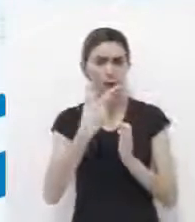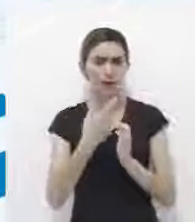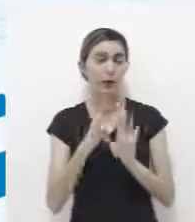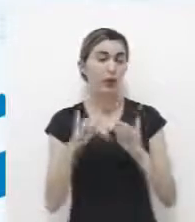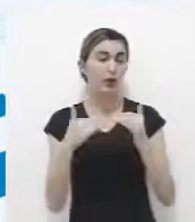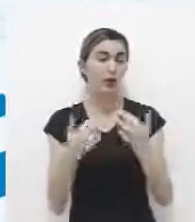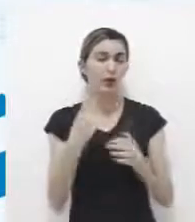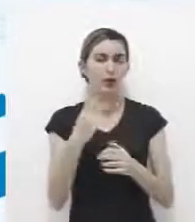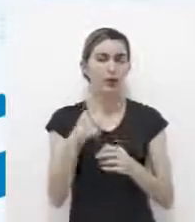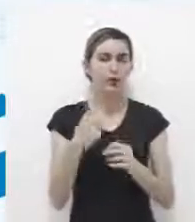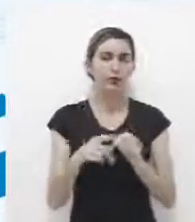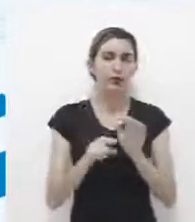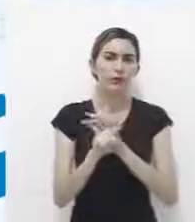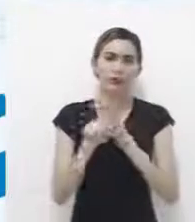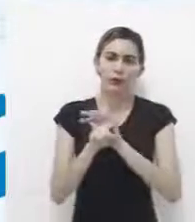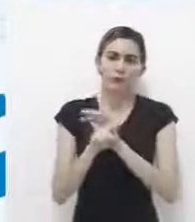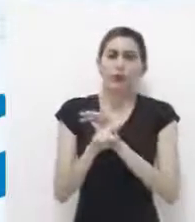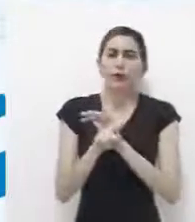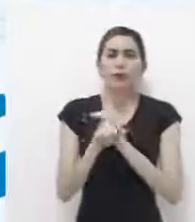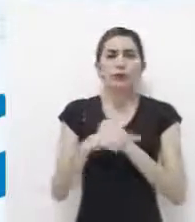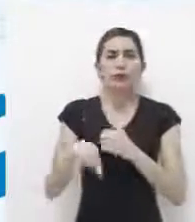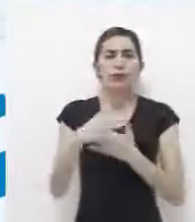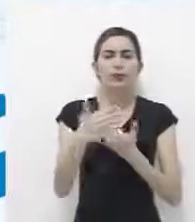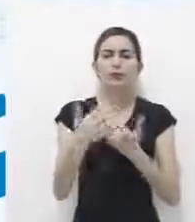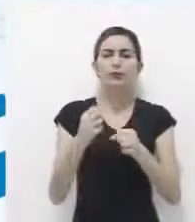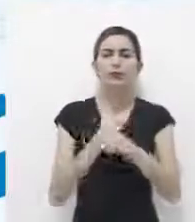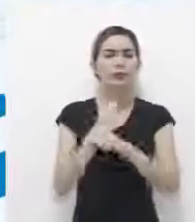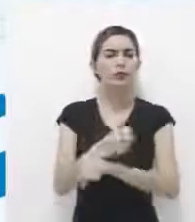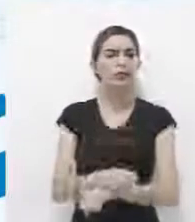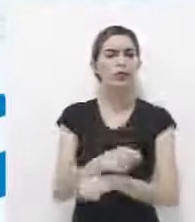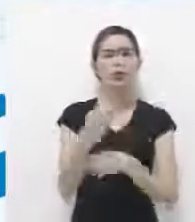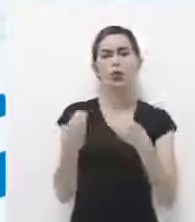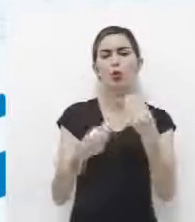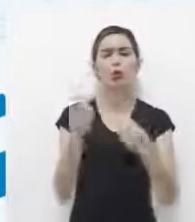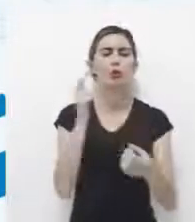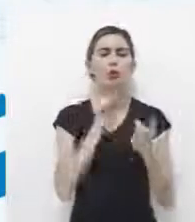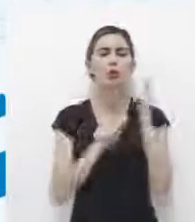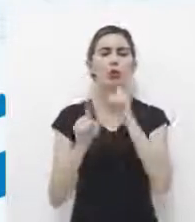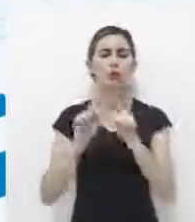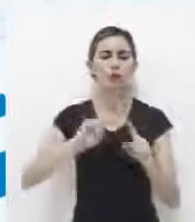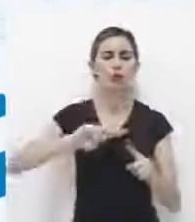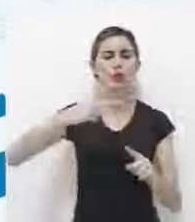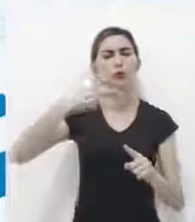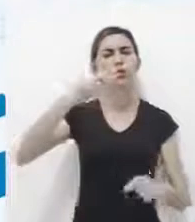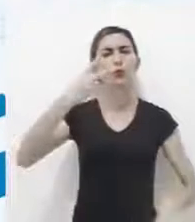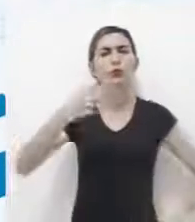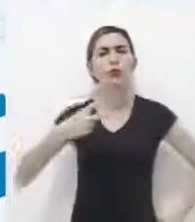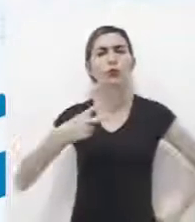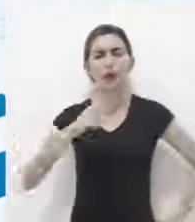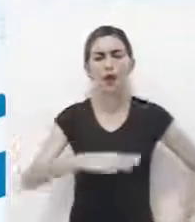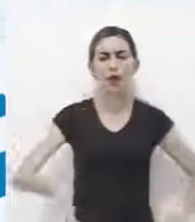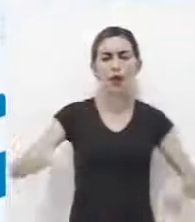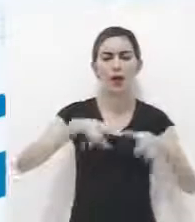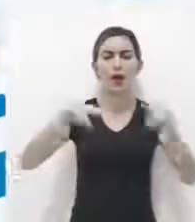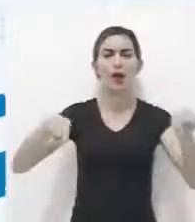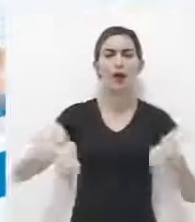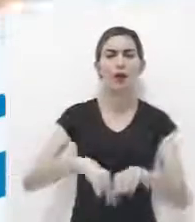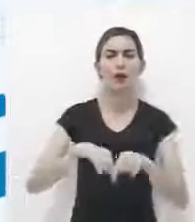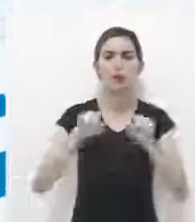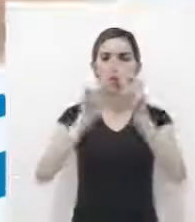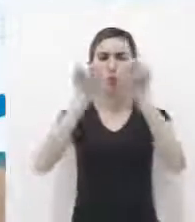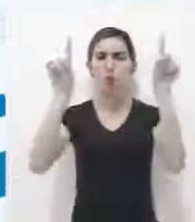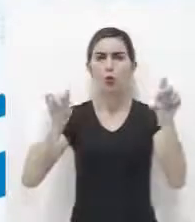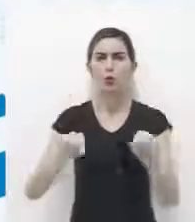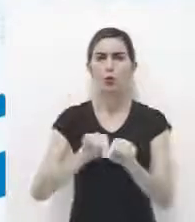falei sobre isso já? Então, ele vai perguntando assim ao jovem escravo, olha, como é que a gente consegue duplicar a